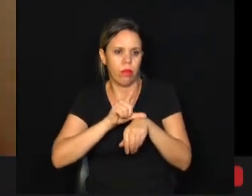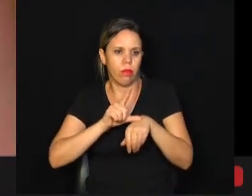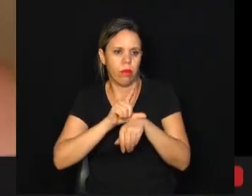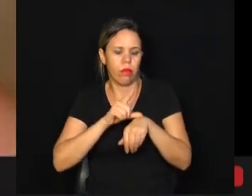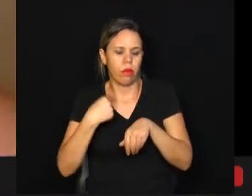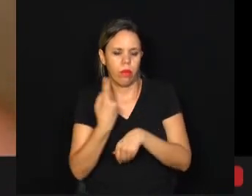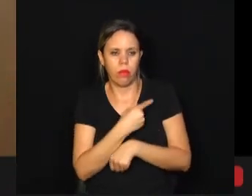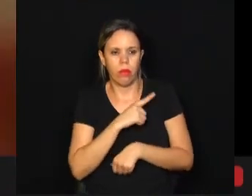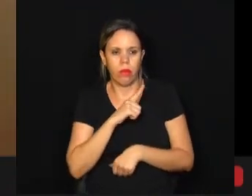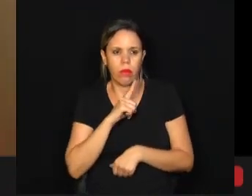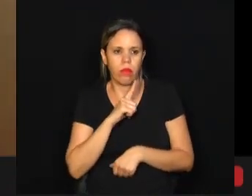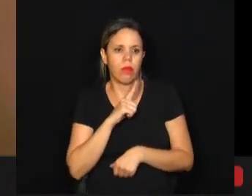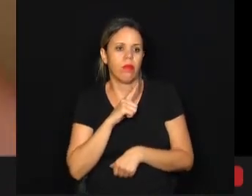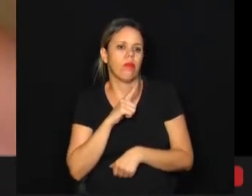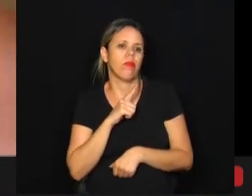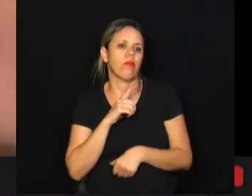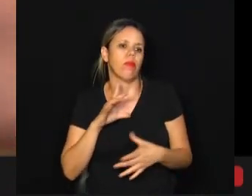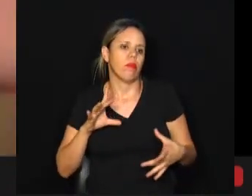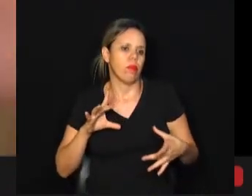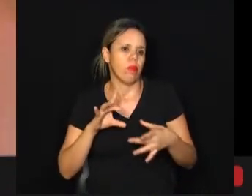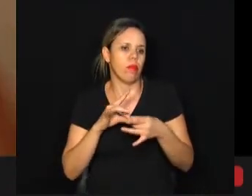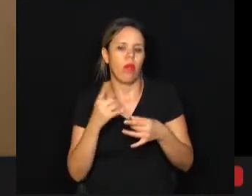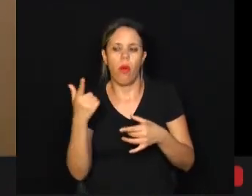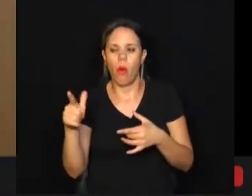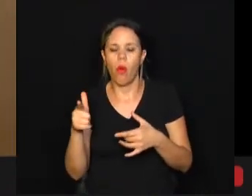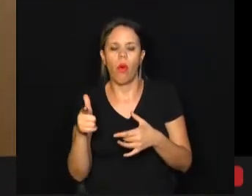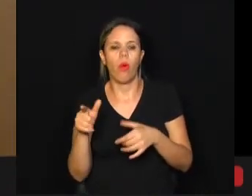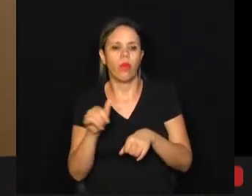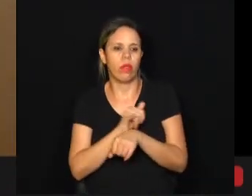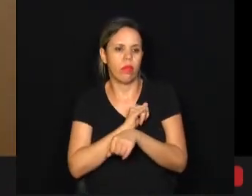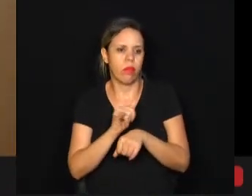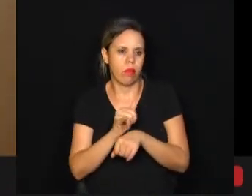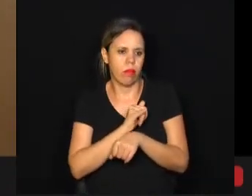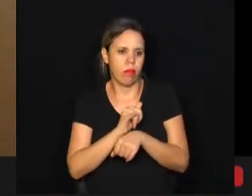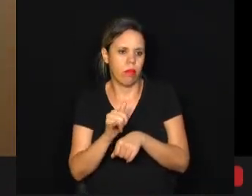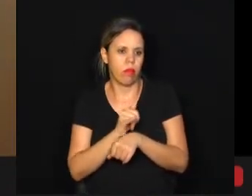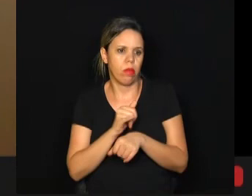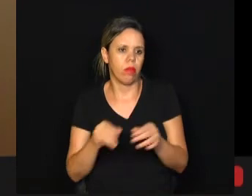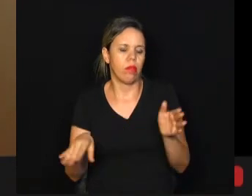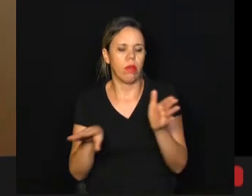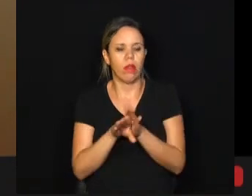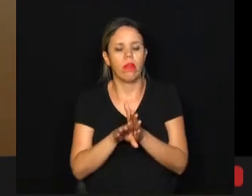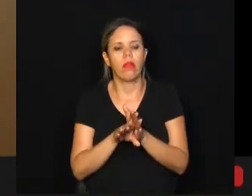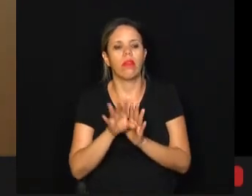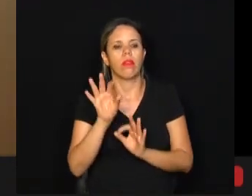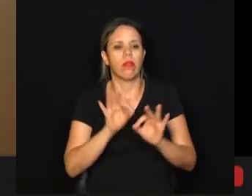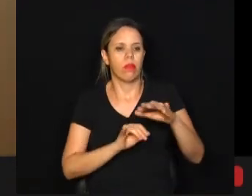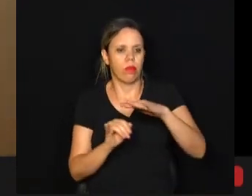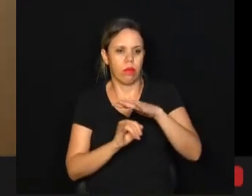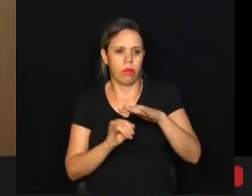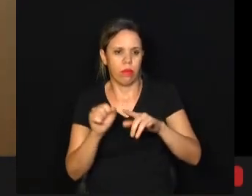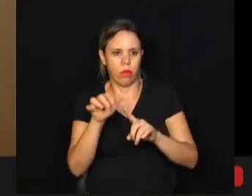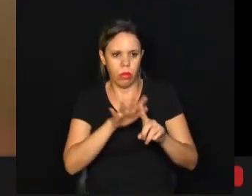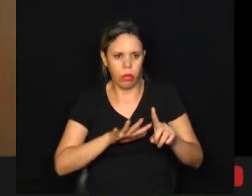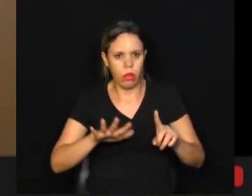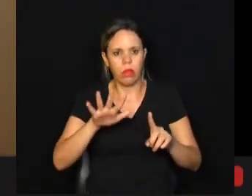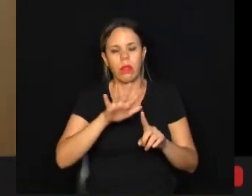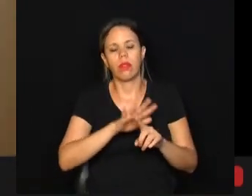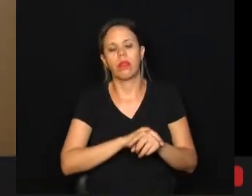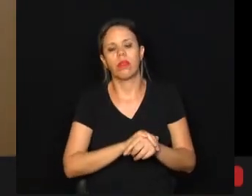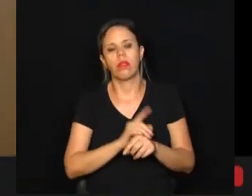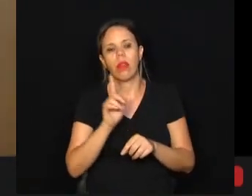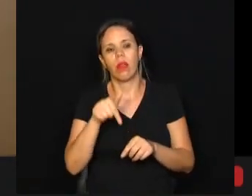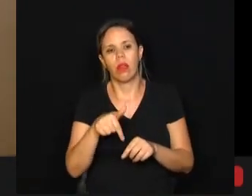gente tem essa penetração porque, às vezes, consegue por outros caminhos chegar, por outras organizações também da sociedade civil. É